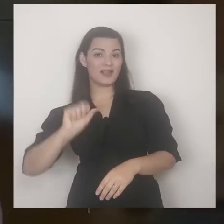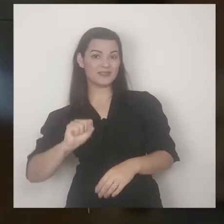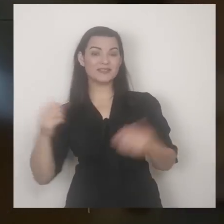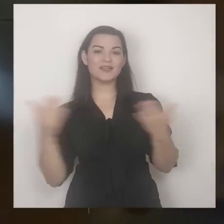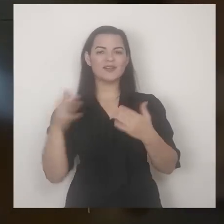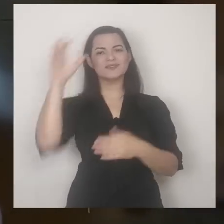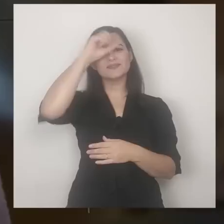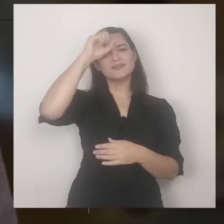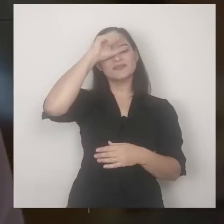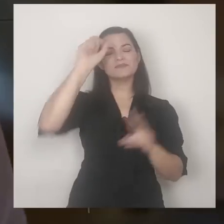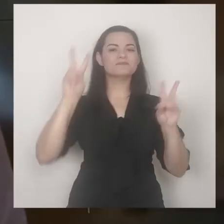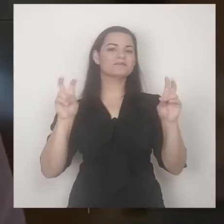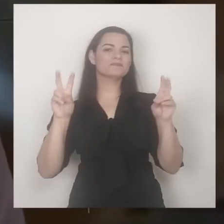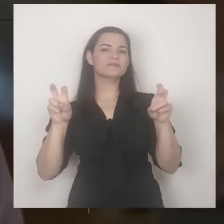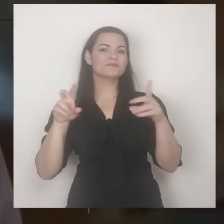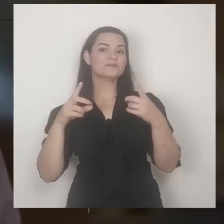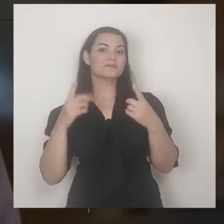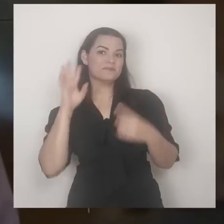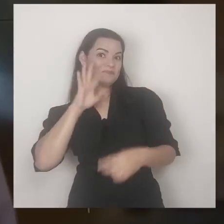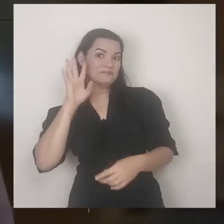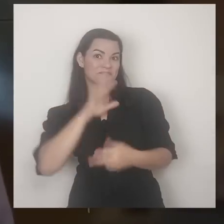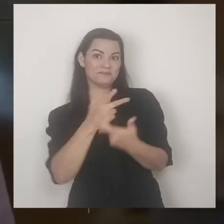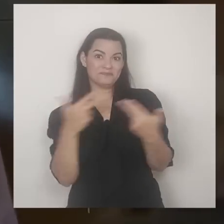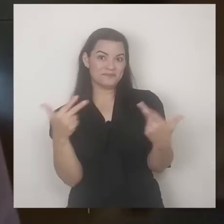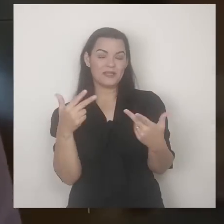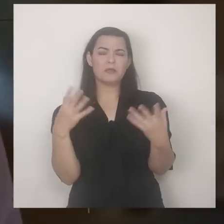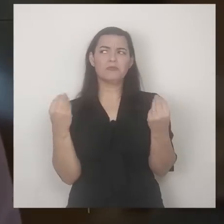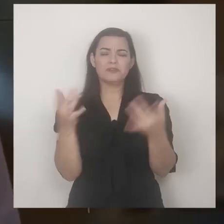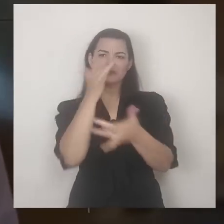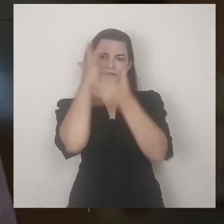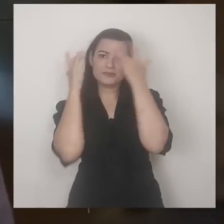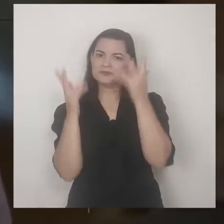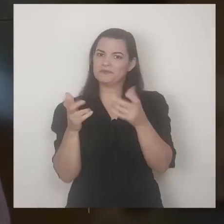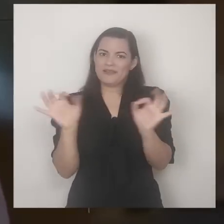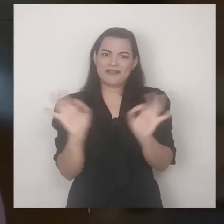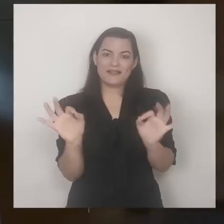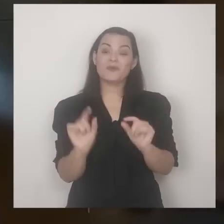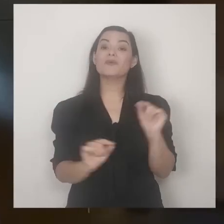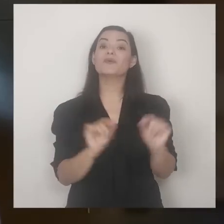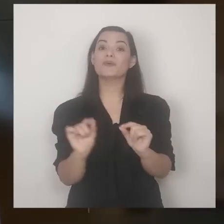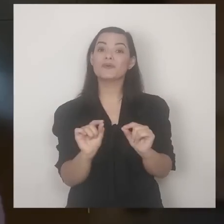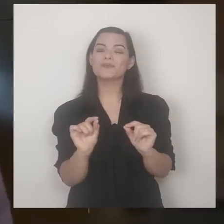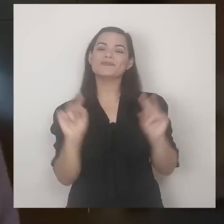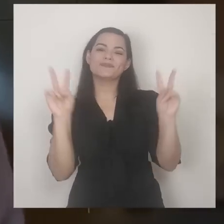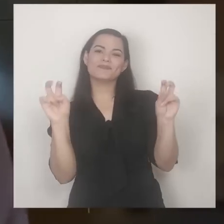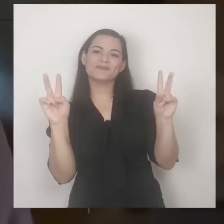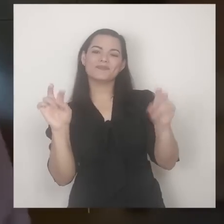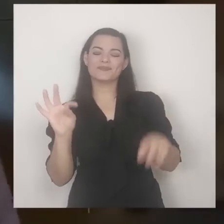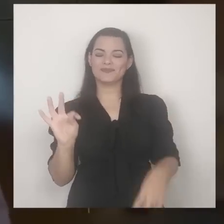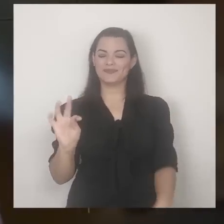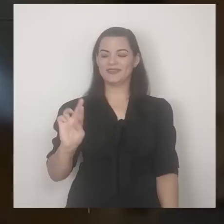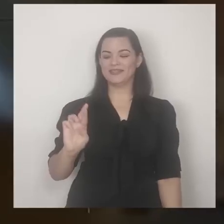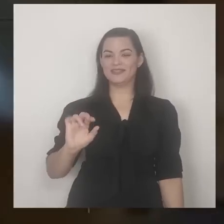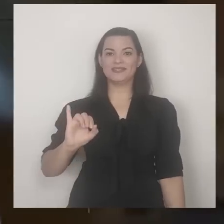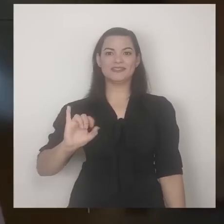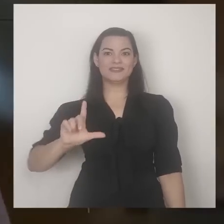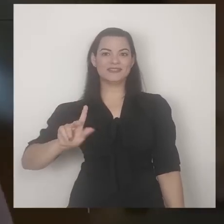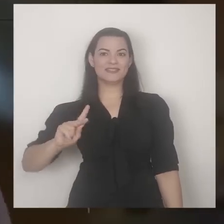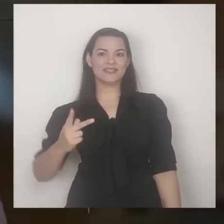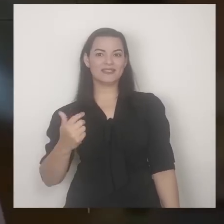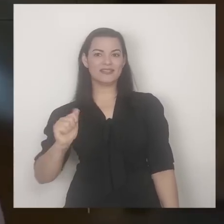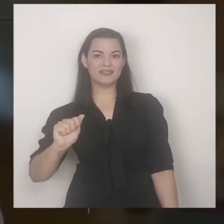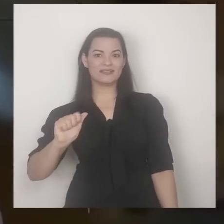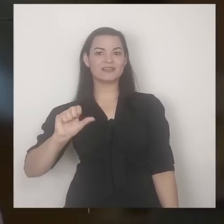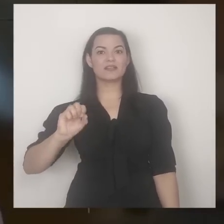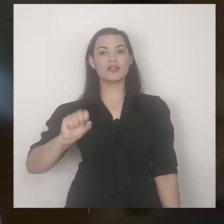vamos aprender sobre um assunto muito legal e que muita gente acaba nem percebendo. Vamos falar sobre trilha sonora. Já vou